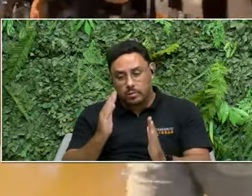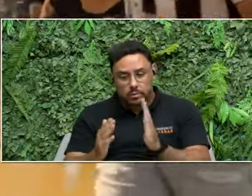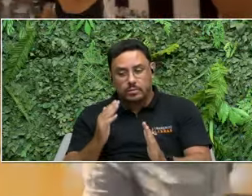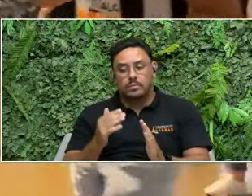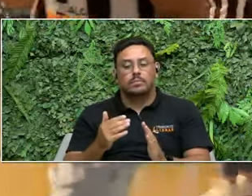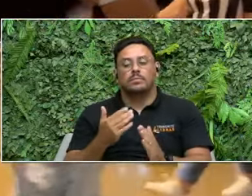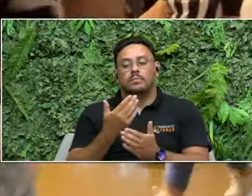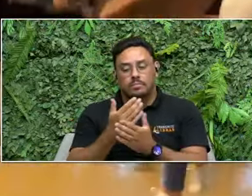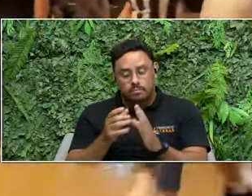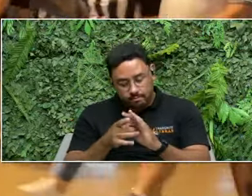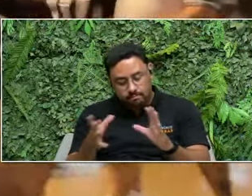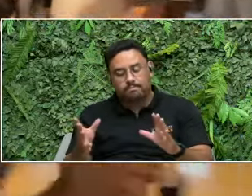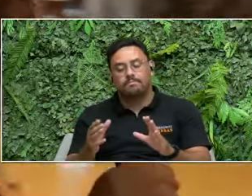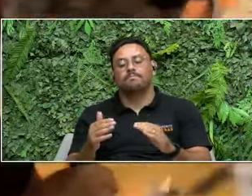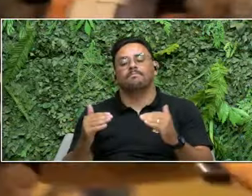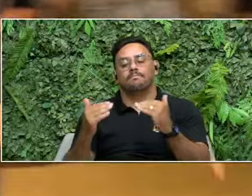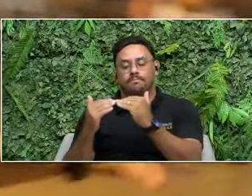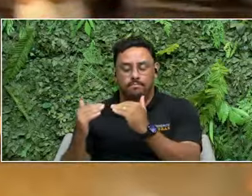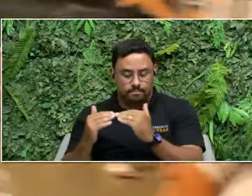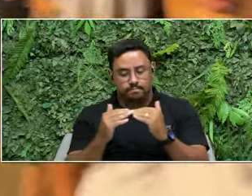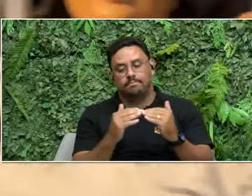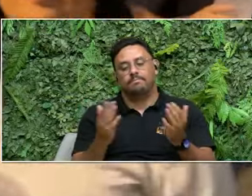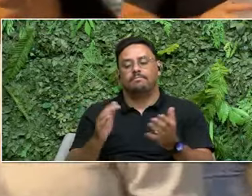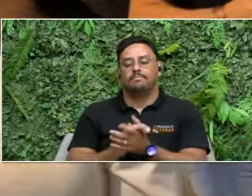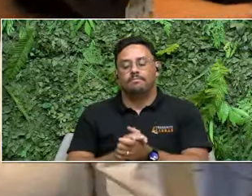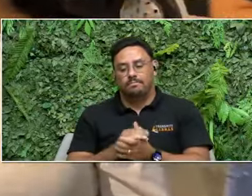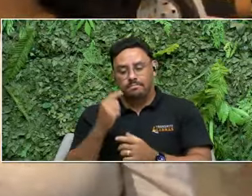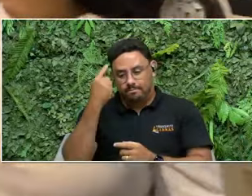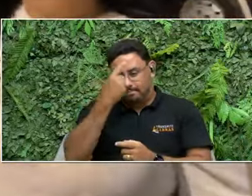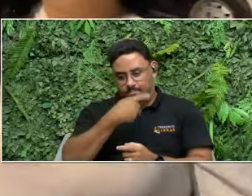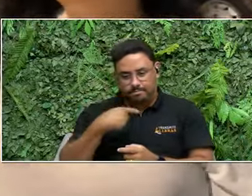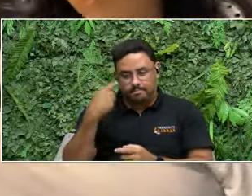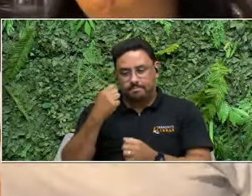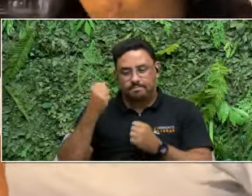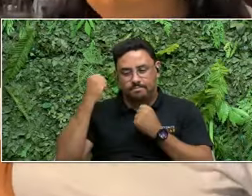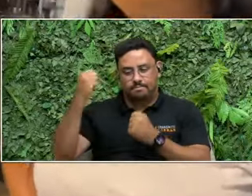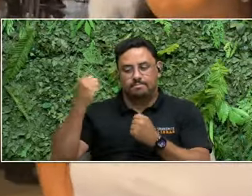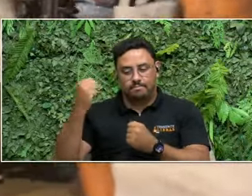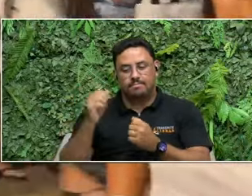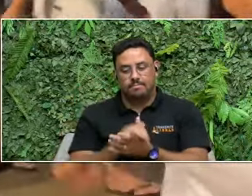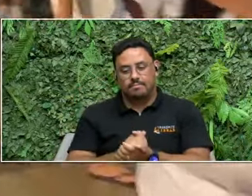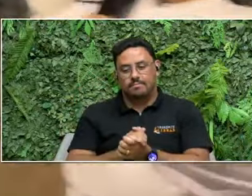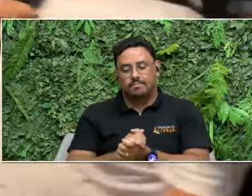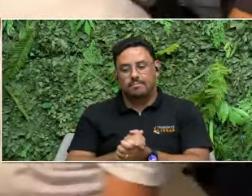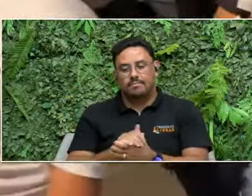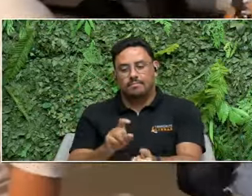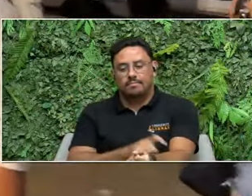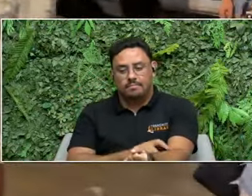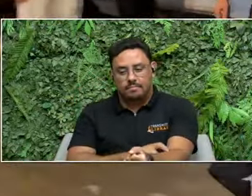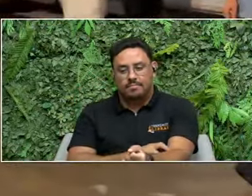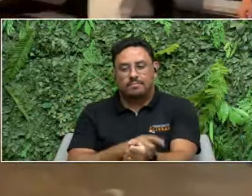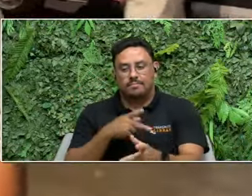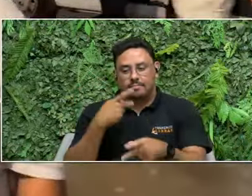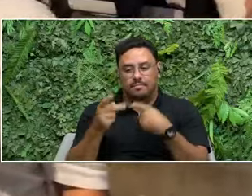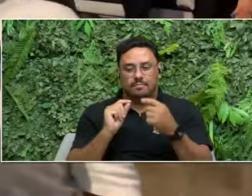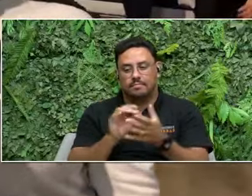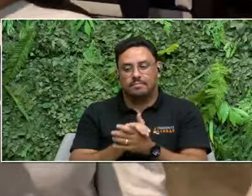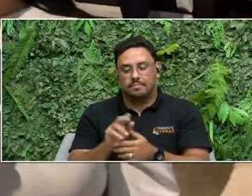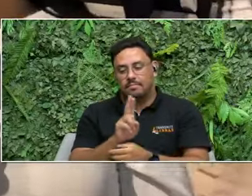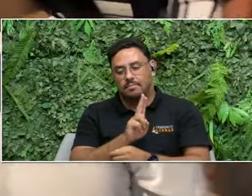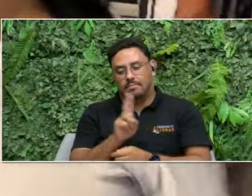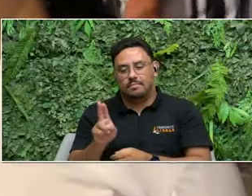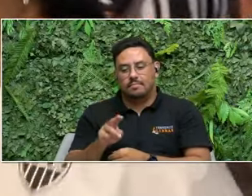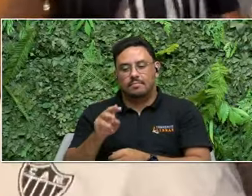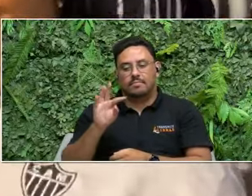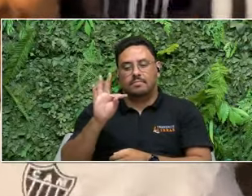deixou empatar meu Deus e eu tô olha aqui ó a cara da torcedora a torcedora ela já tá e bolada já solte tua voz como é que é o teu nome